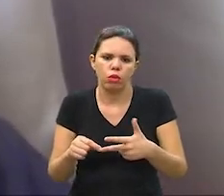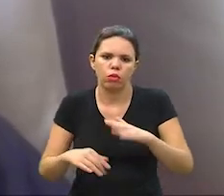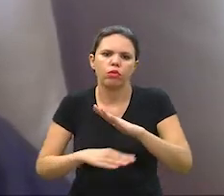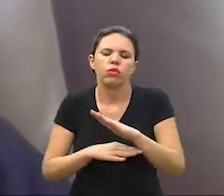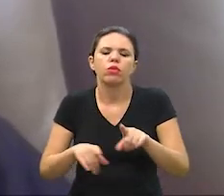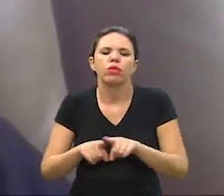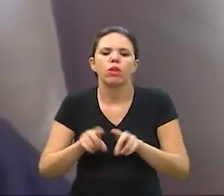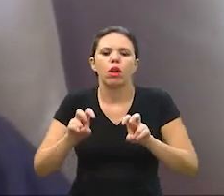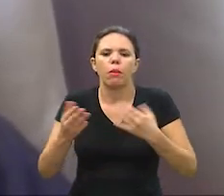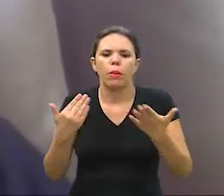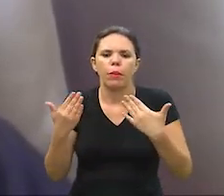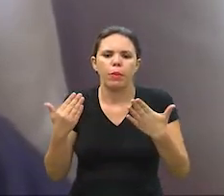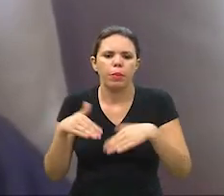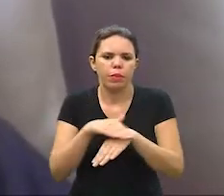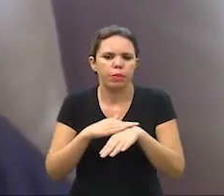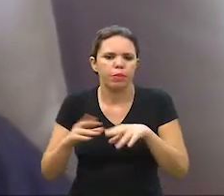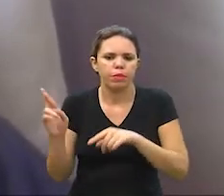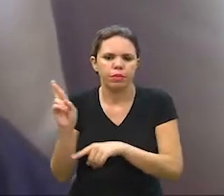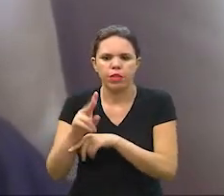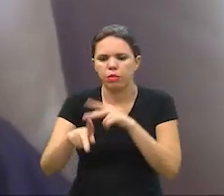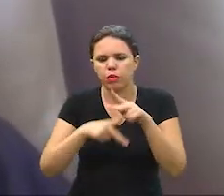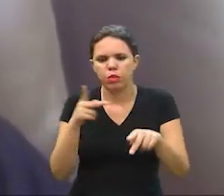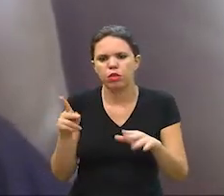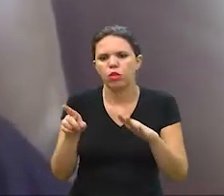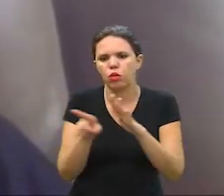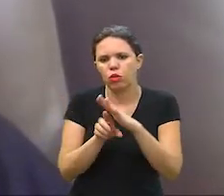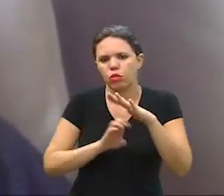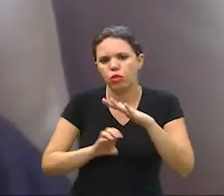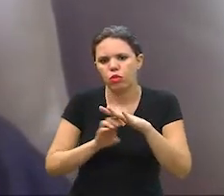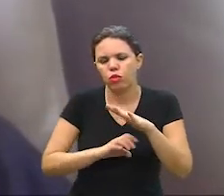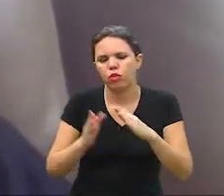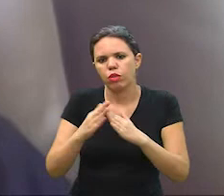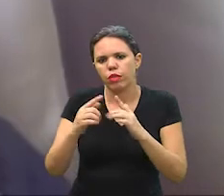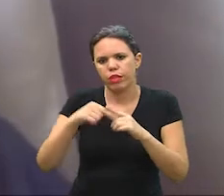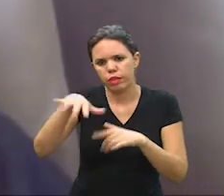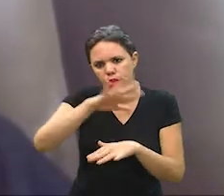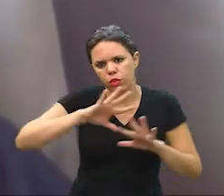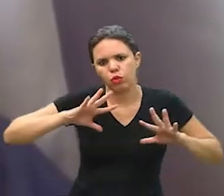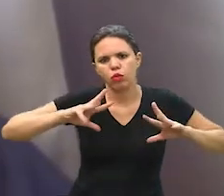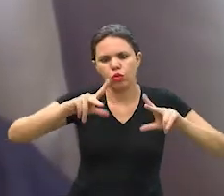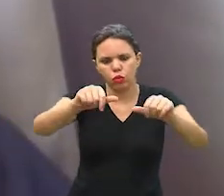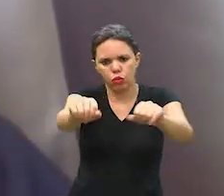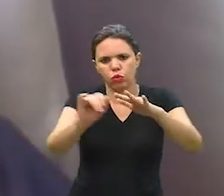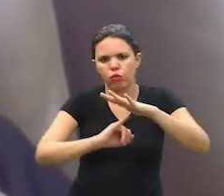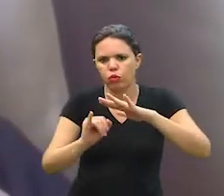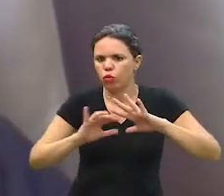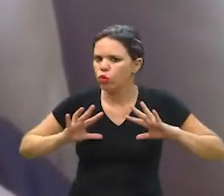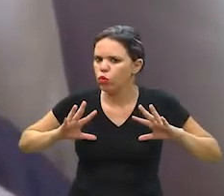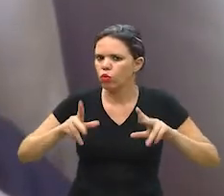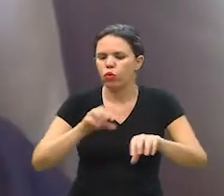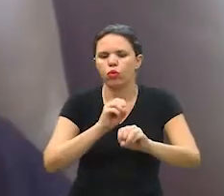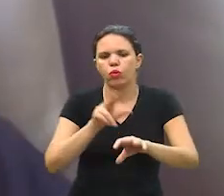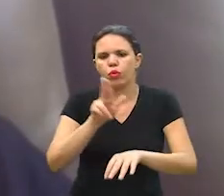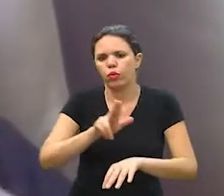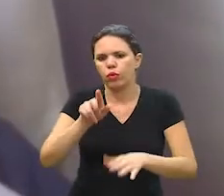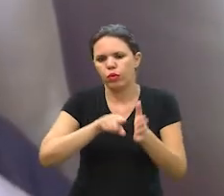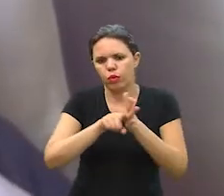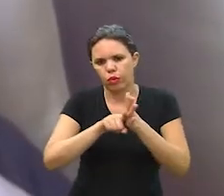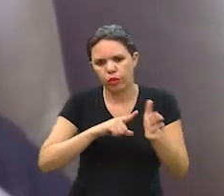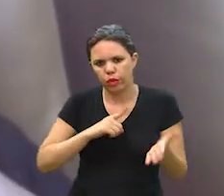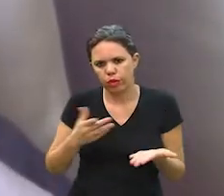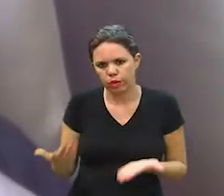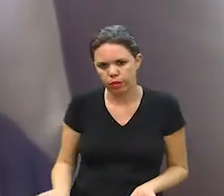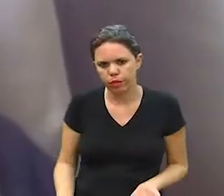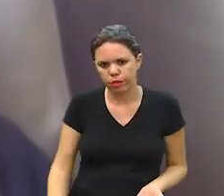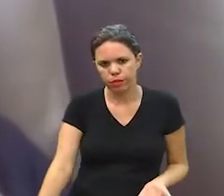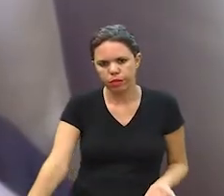estar sentados com os representantes empresariais, com as igrejas, com as instituições de ensino e pesquisa que nós temos